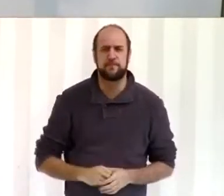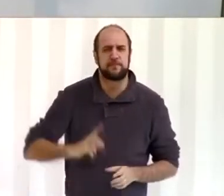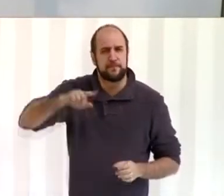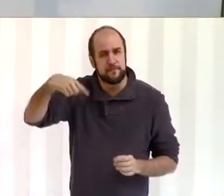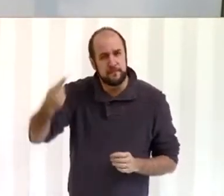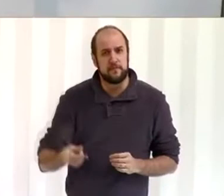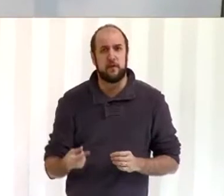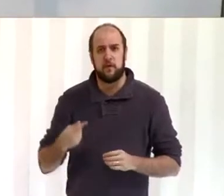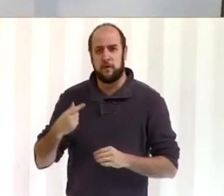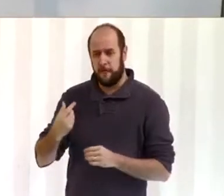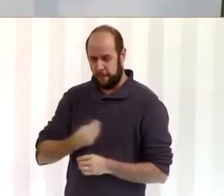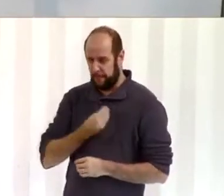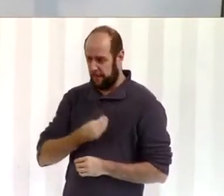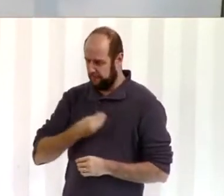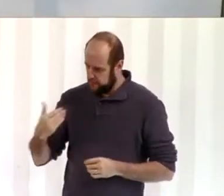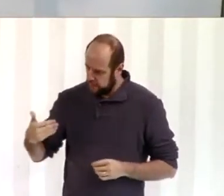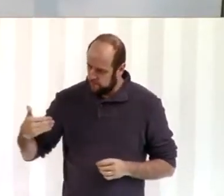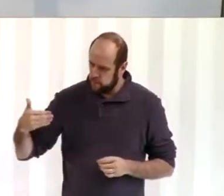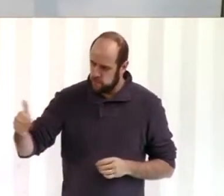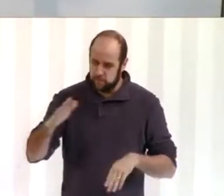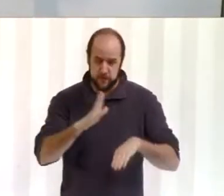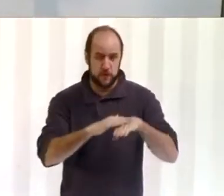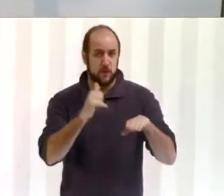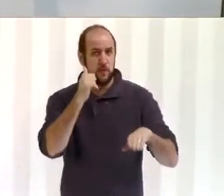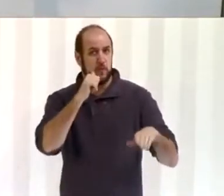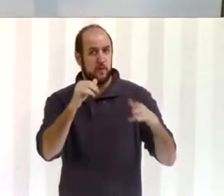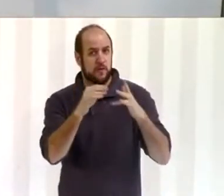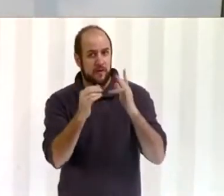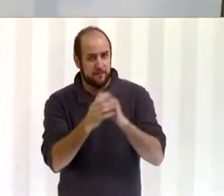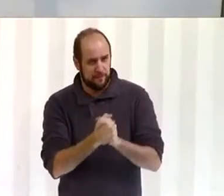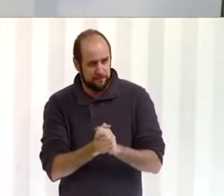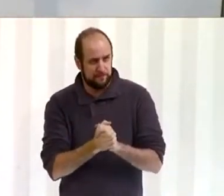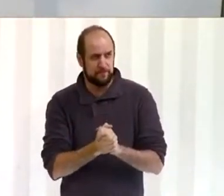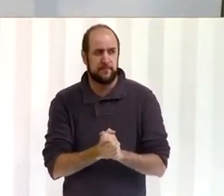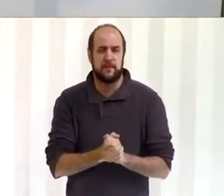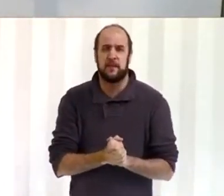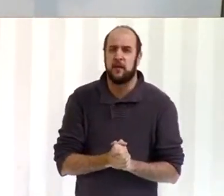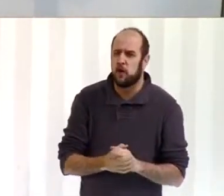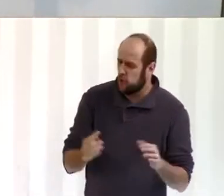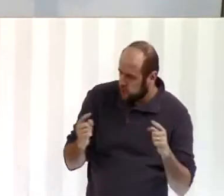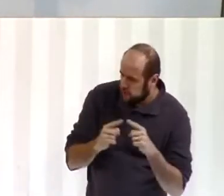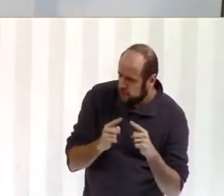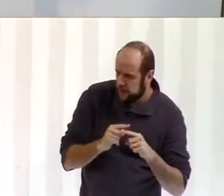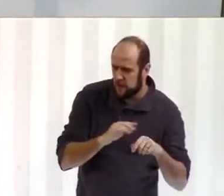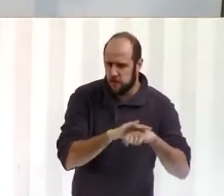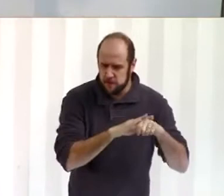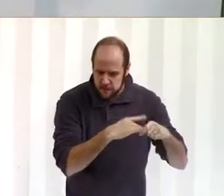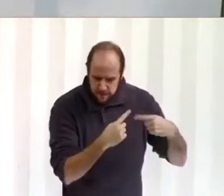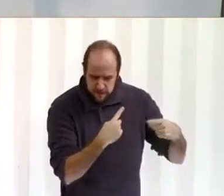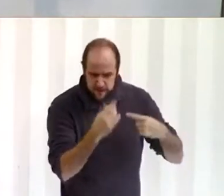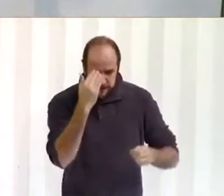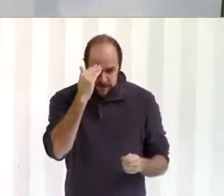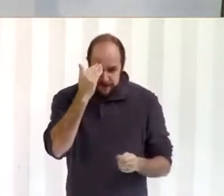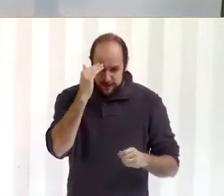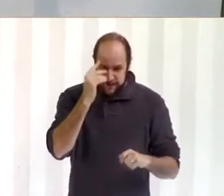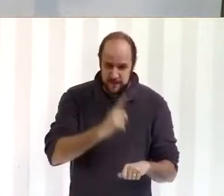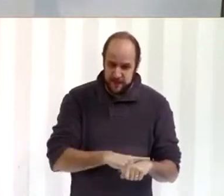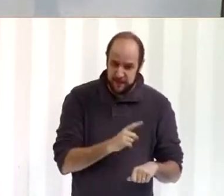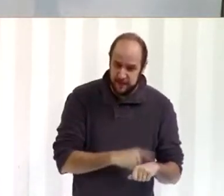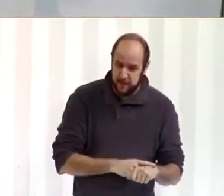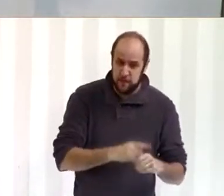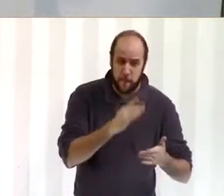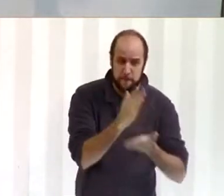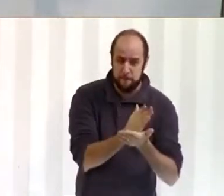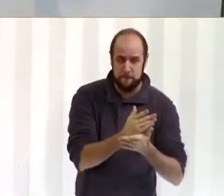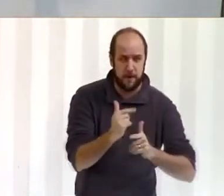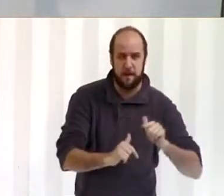sua caminhada em que ele chamou a sua esposa e, em comum acordo, eles entenderam que era hora de deixar o